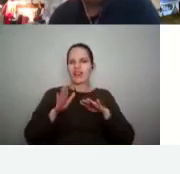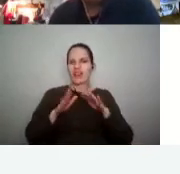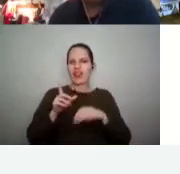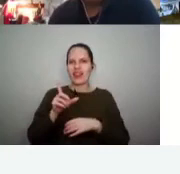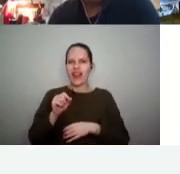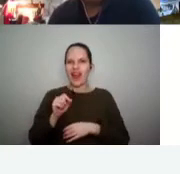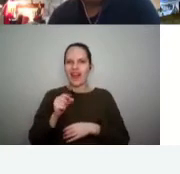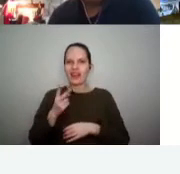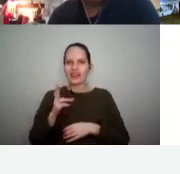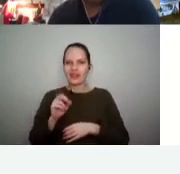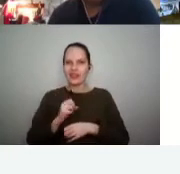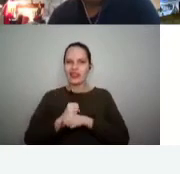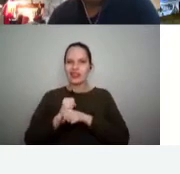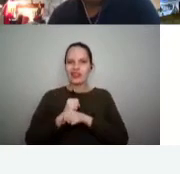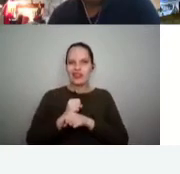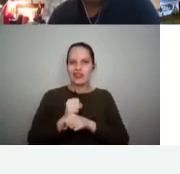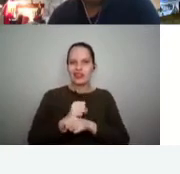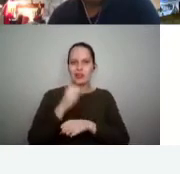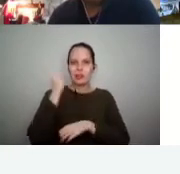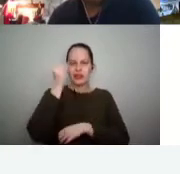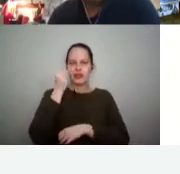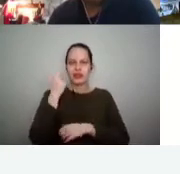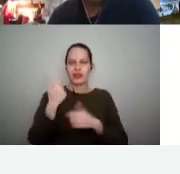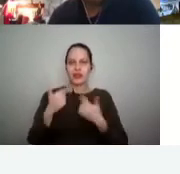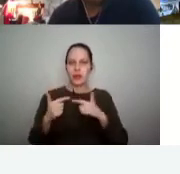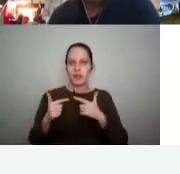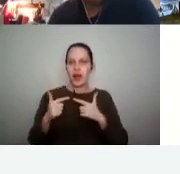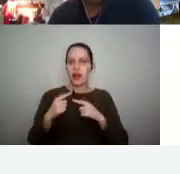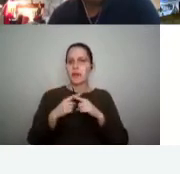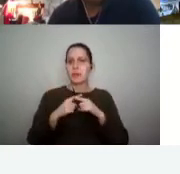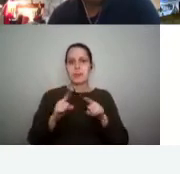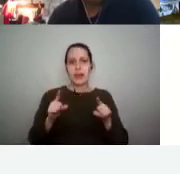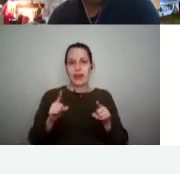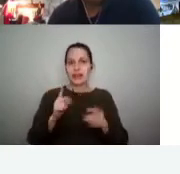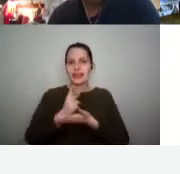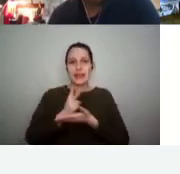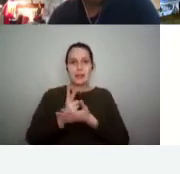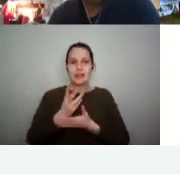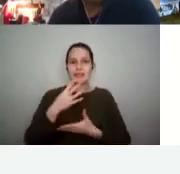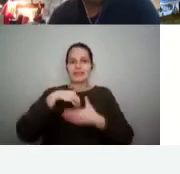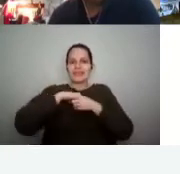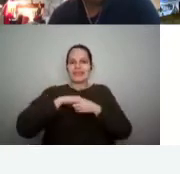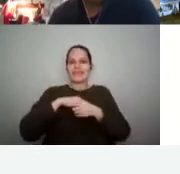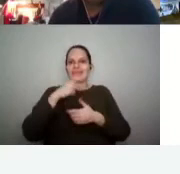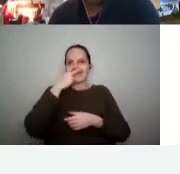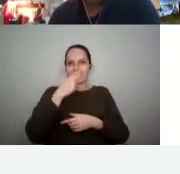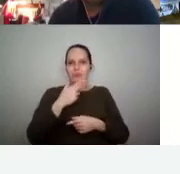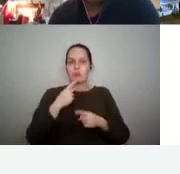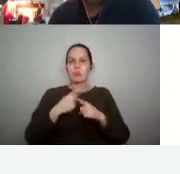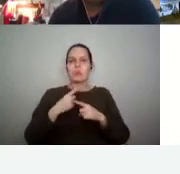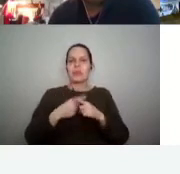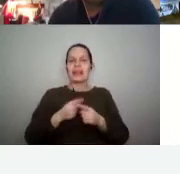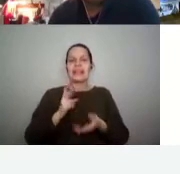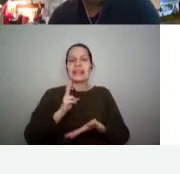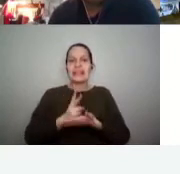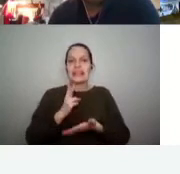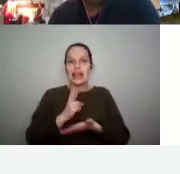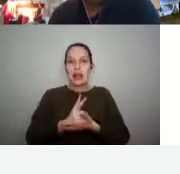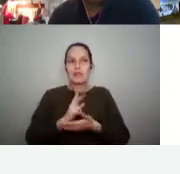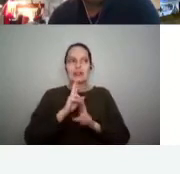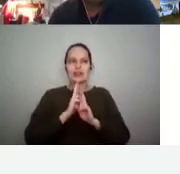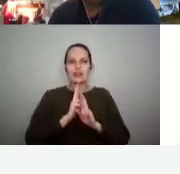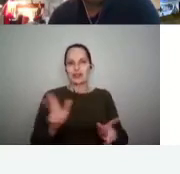de trabalho, porque exatamente a cada vez é um acontecimento, né? E essa condição de